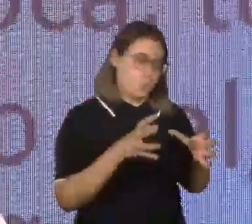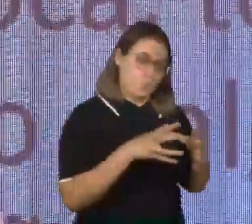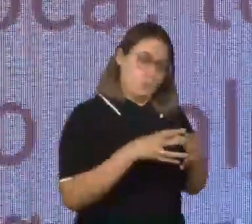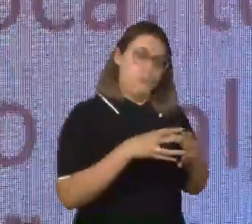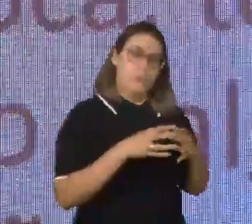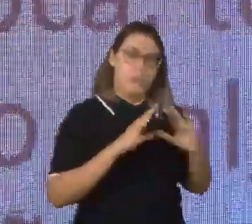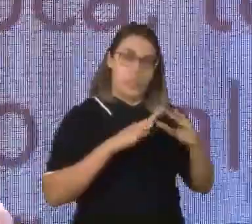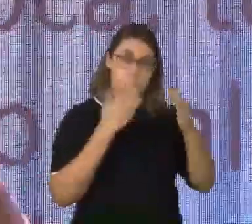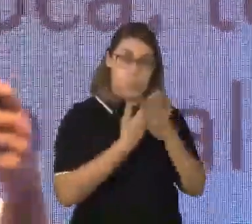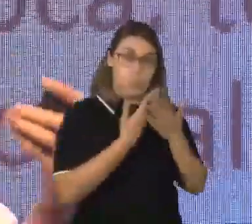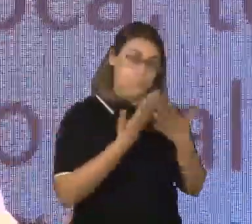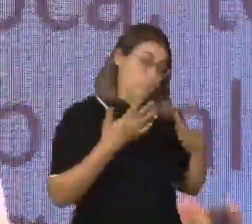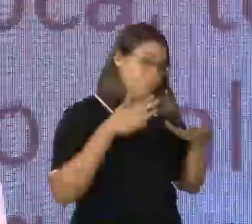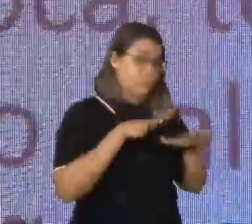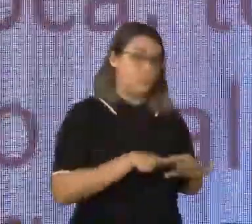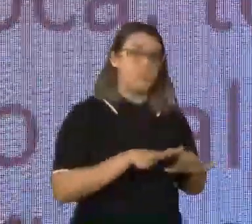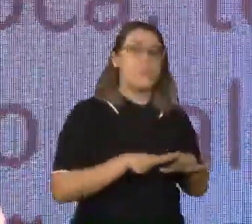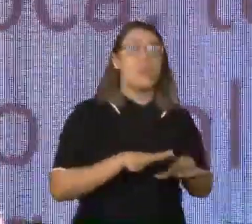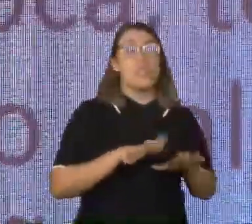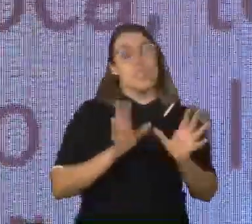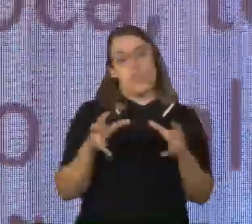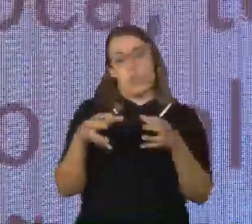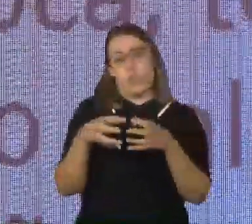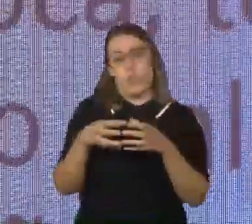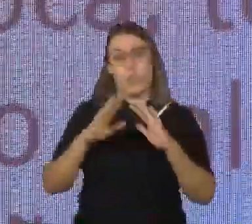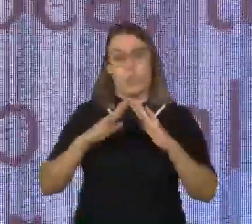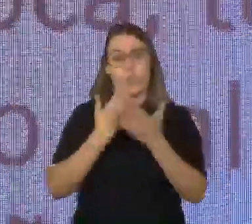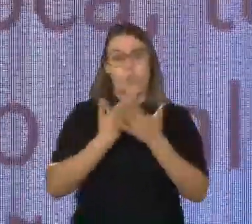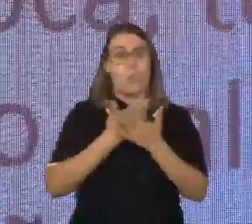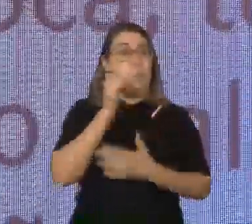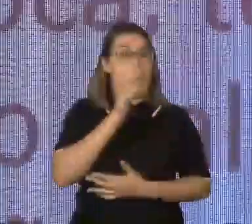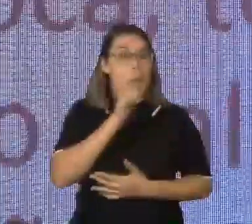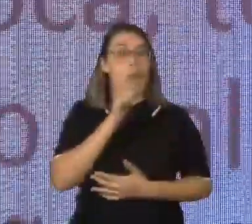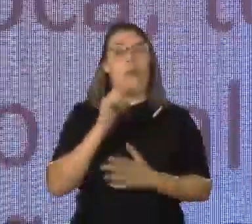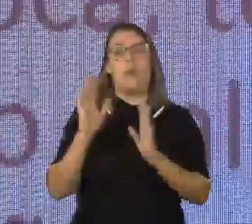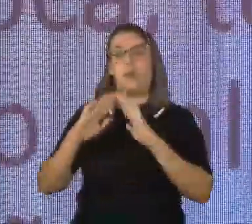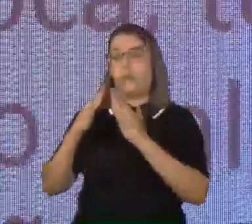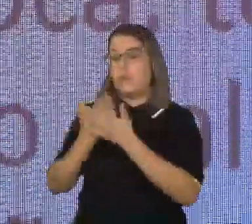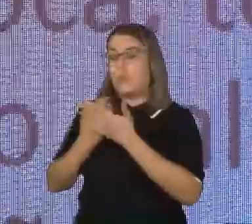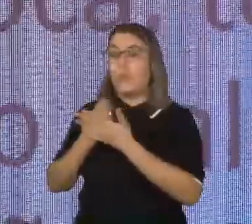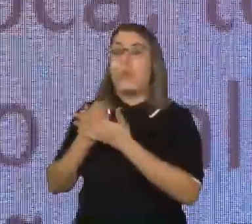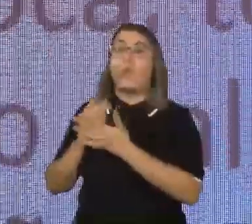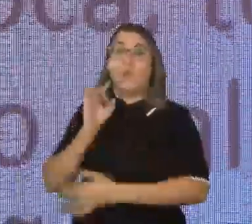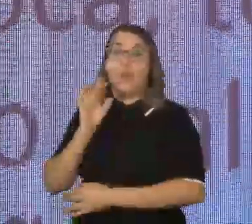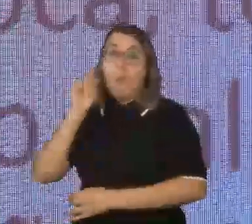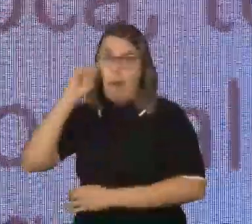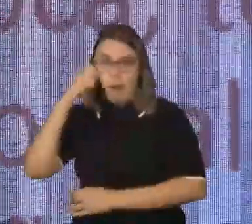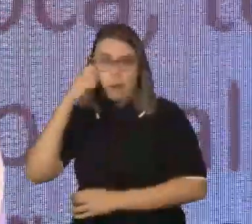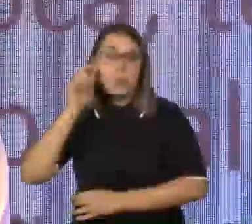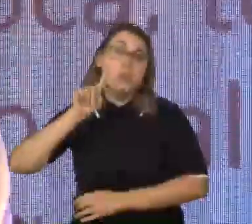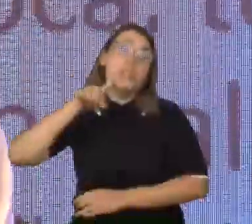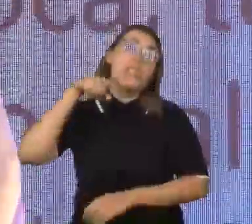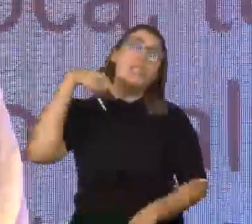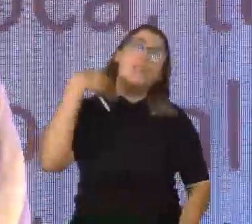instituições, existiam escolas só para mulheres, escolas só para negros e assim por diante. Depois nós